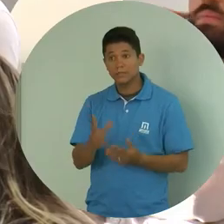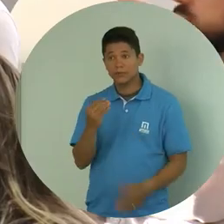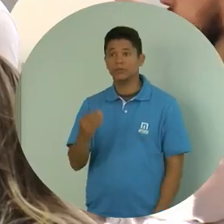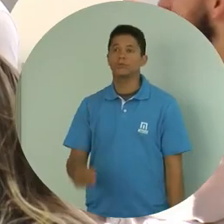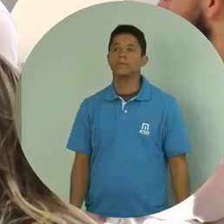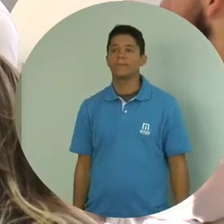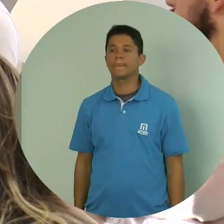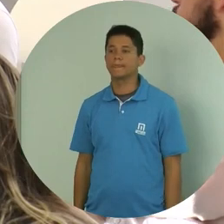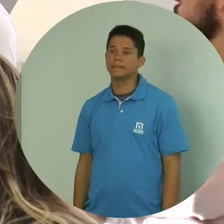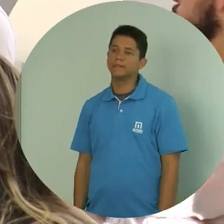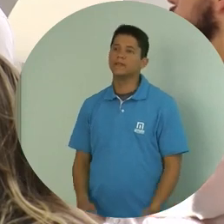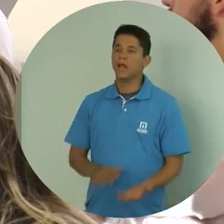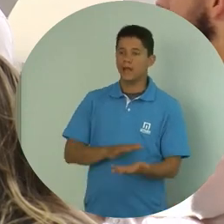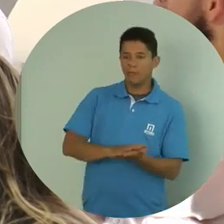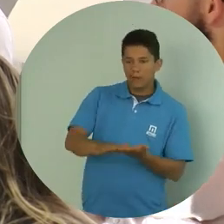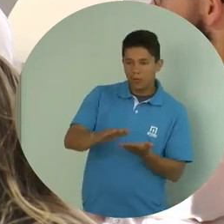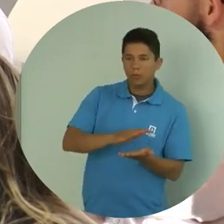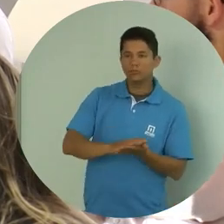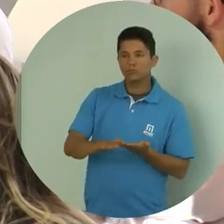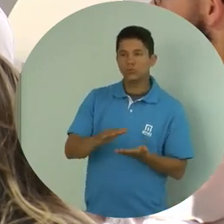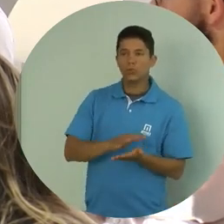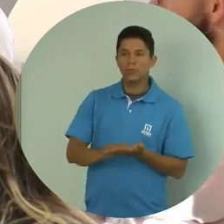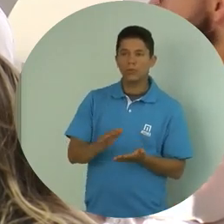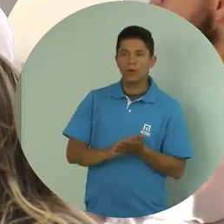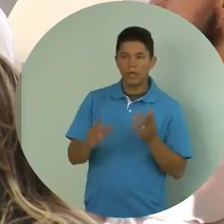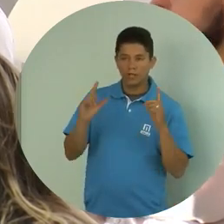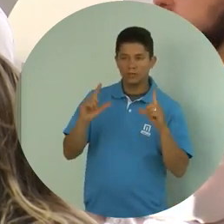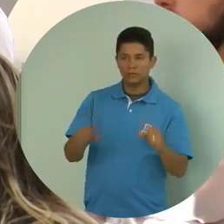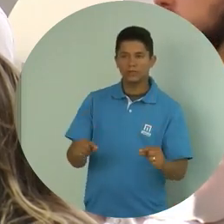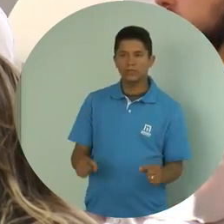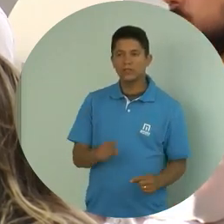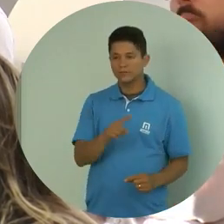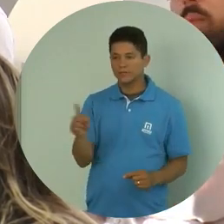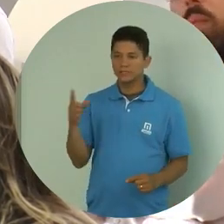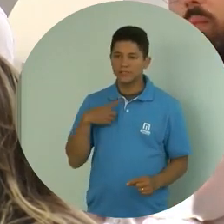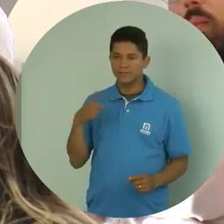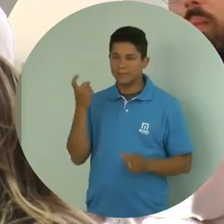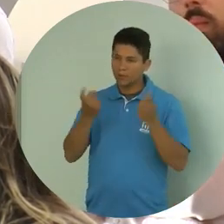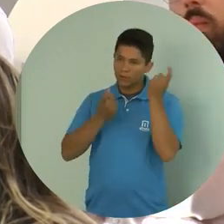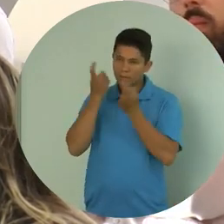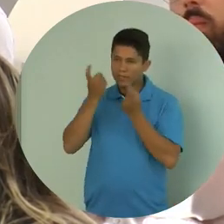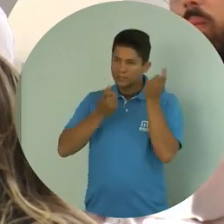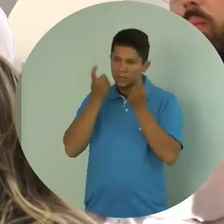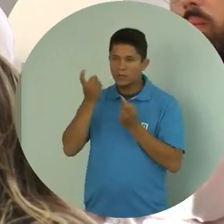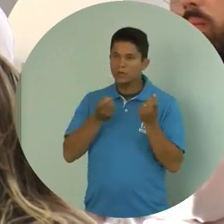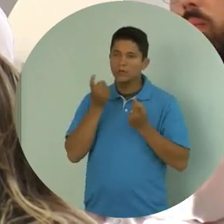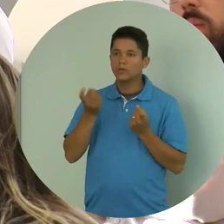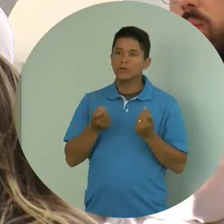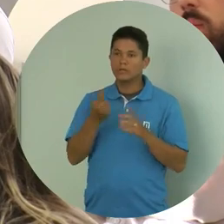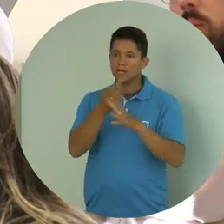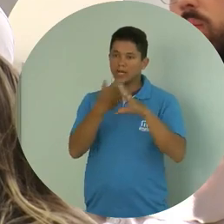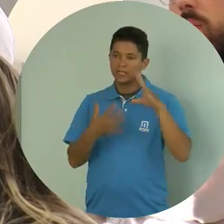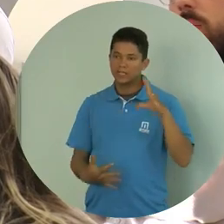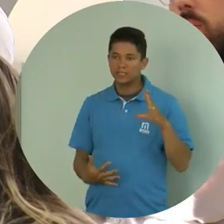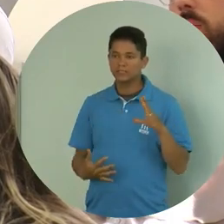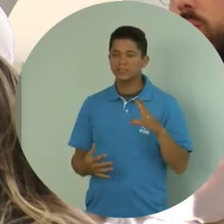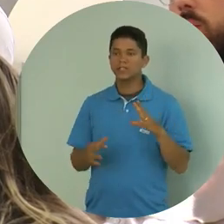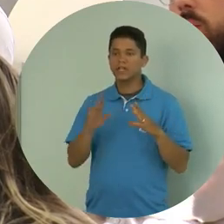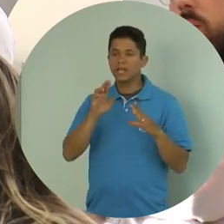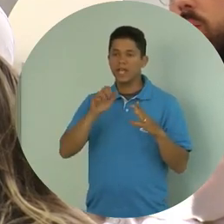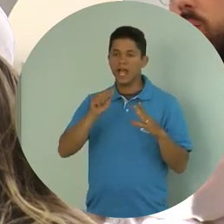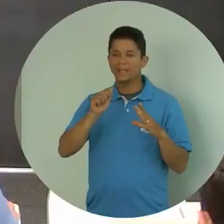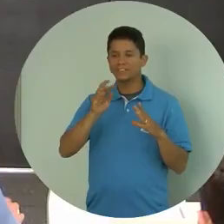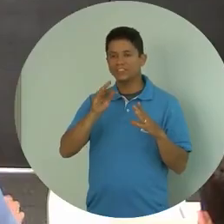Acredito que pelo consumo isso fique bem reduzido, né? Mas vocês tiveram alguma preocupação com caracterização da reatividade do